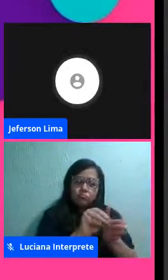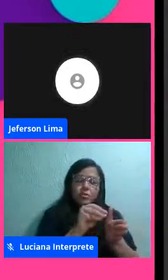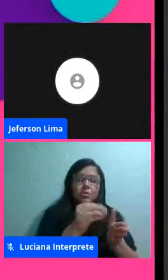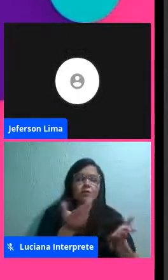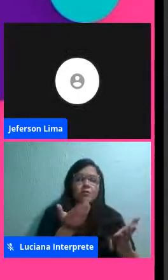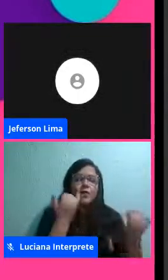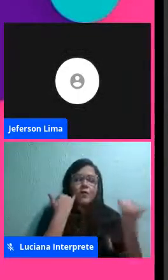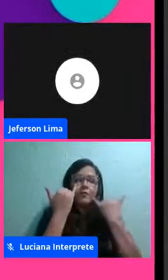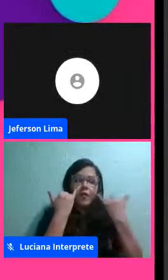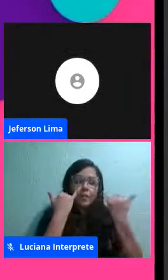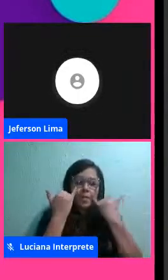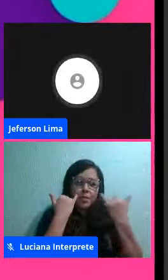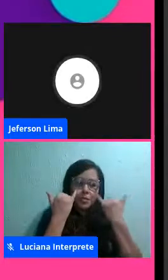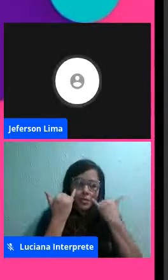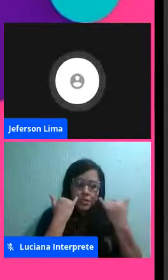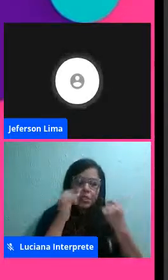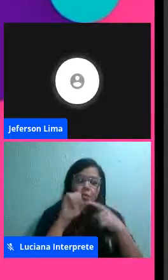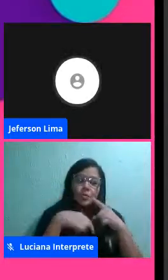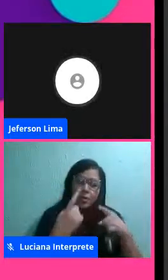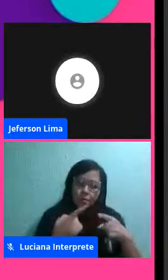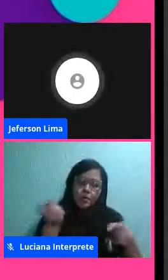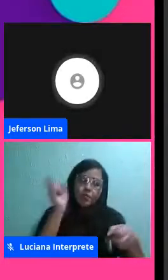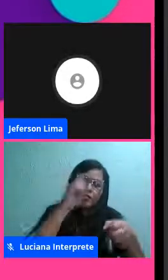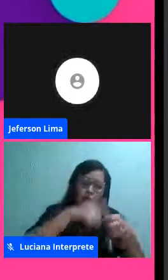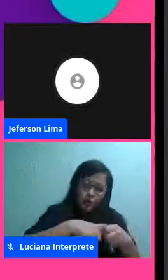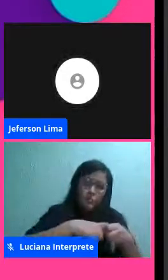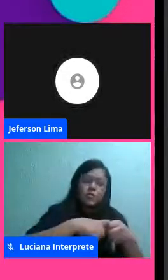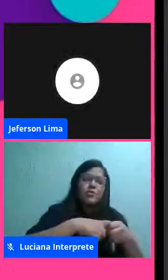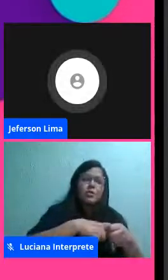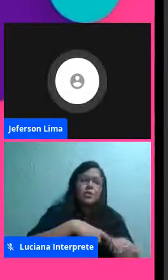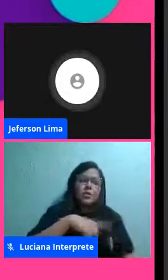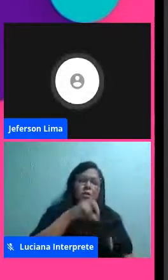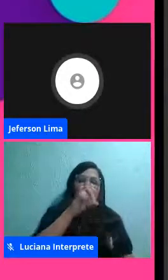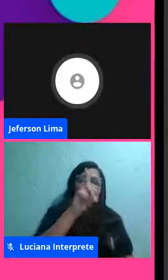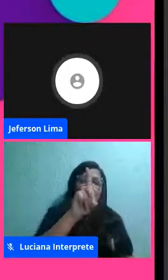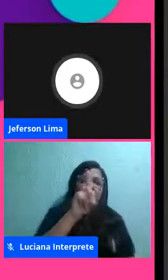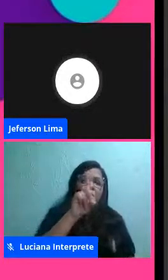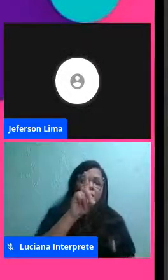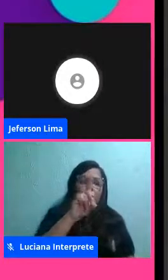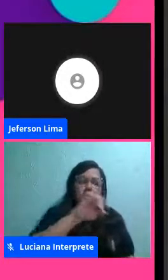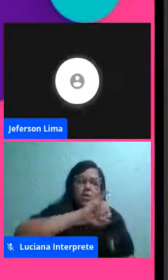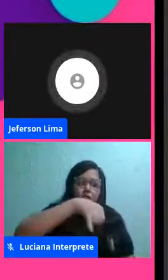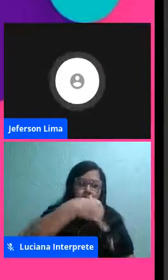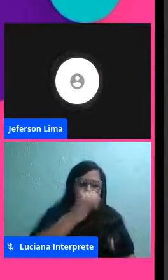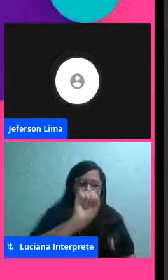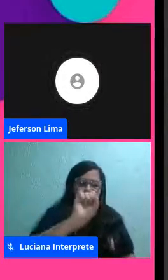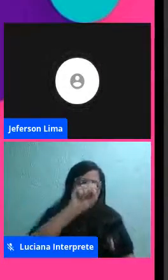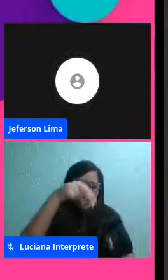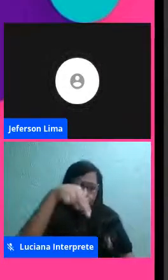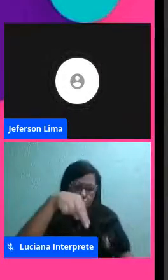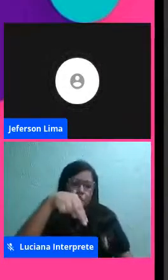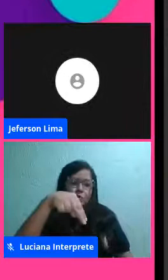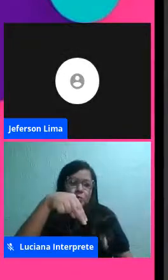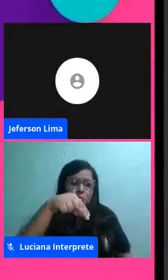ela, certo? Um JSON bonitinho com sucesso,